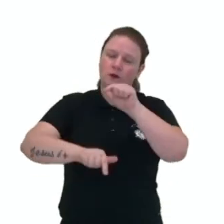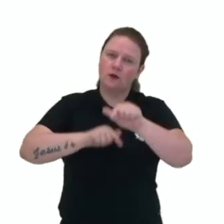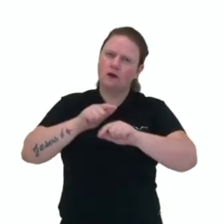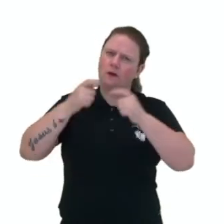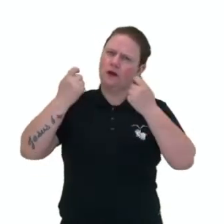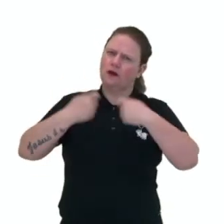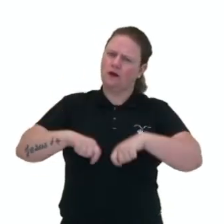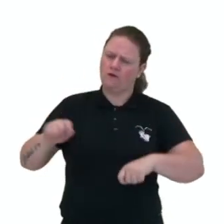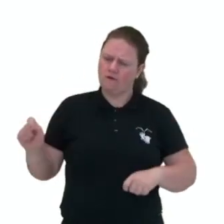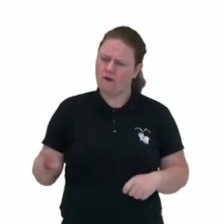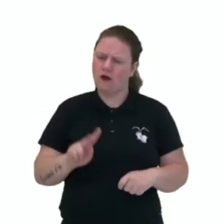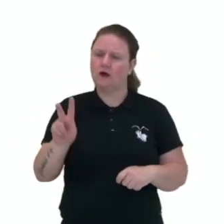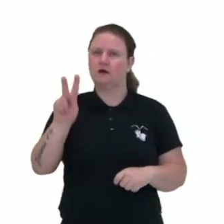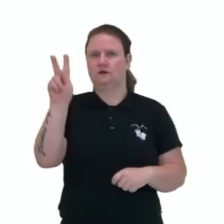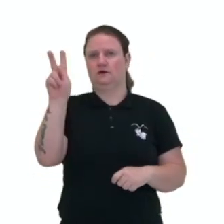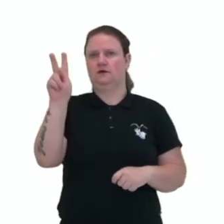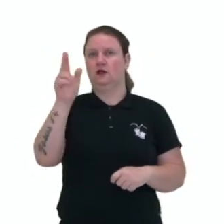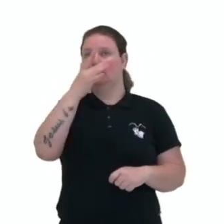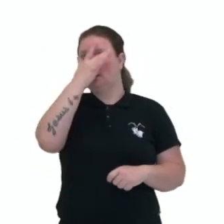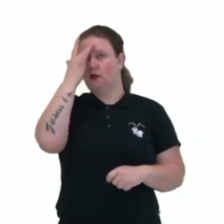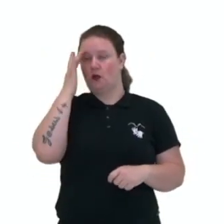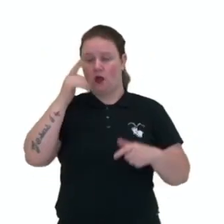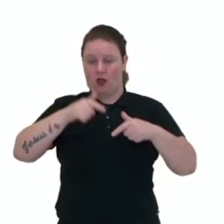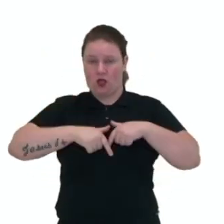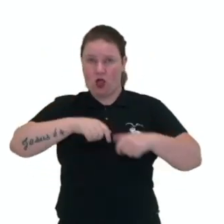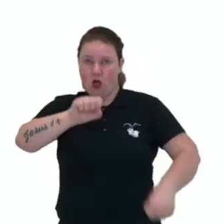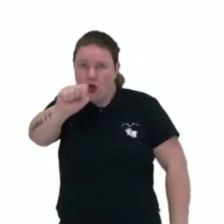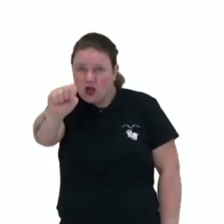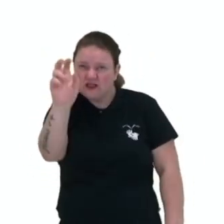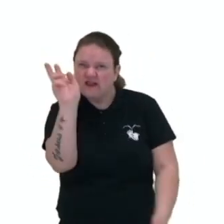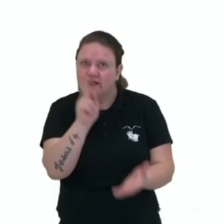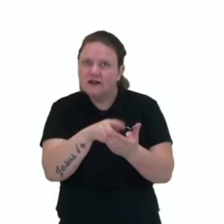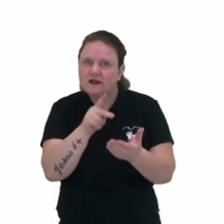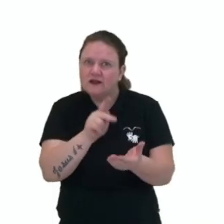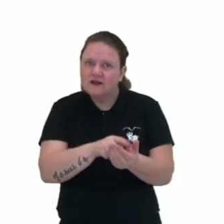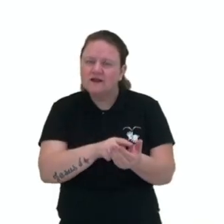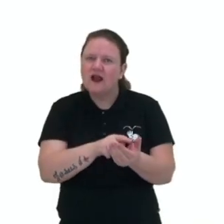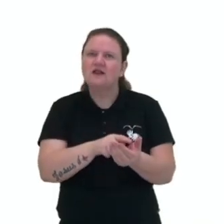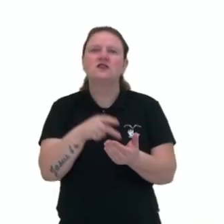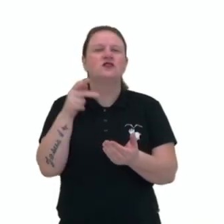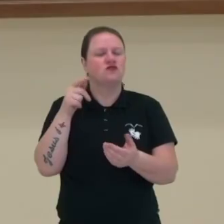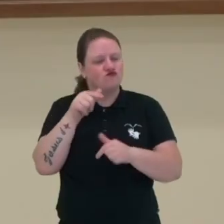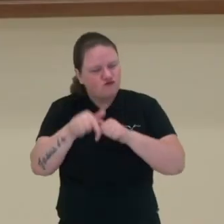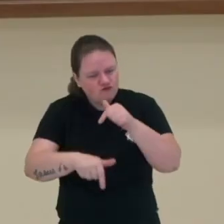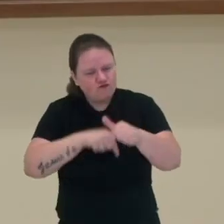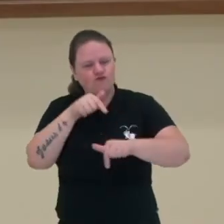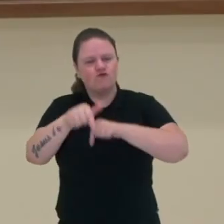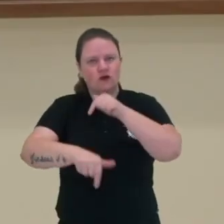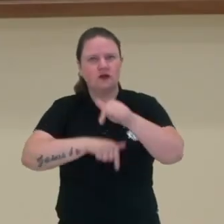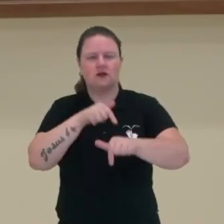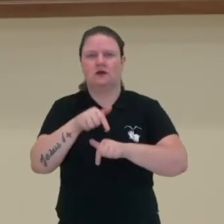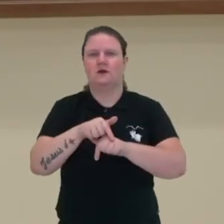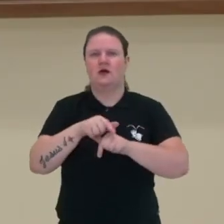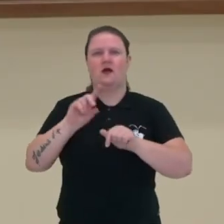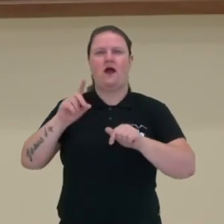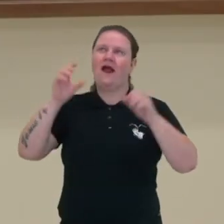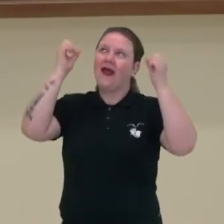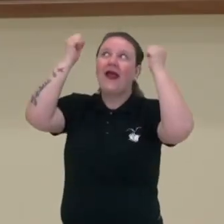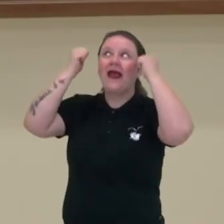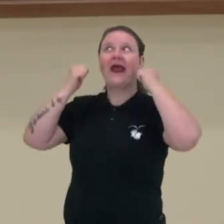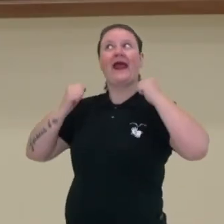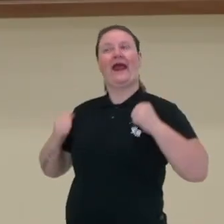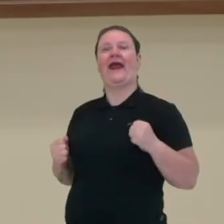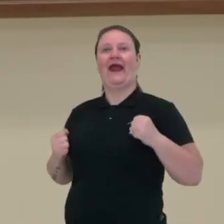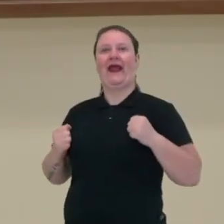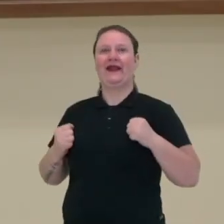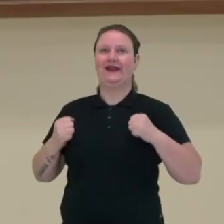ser valorizado, que os verdadeiros heróis são aqueles que se desdobram para sustentar suas famílias. Então, um herói não é aquele que veste uma fantasia, que